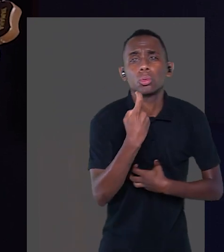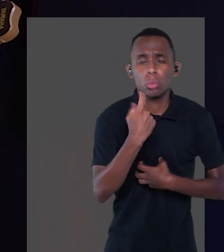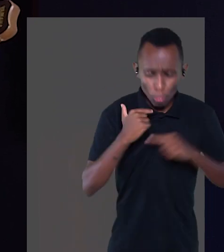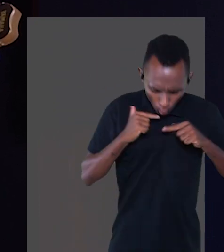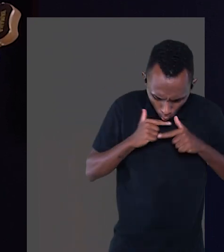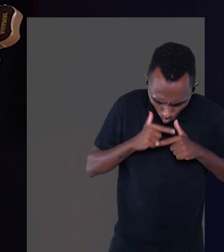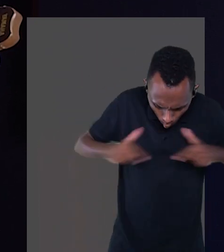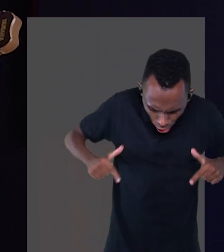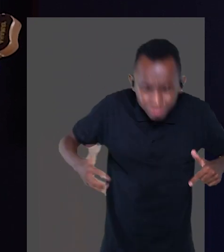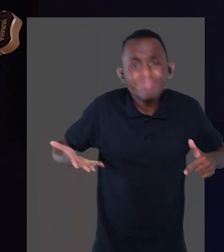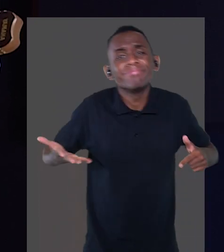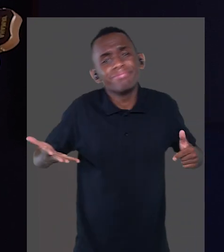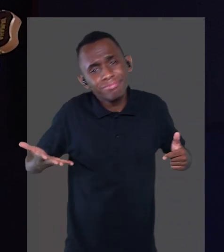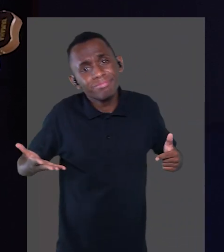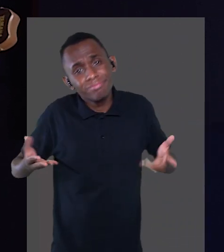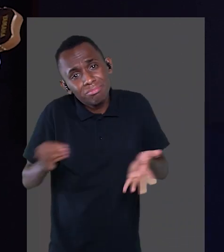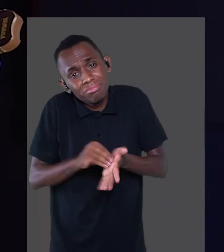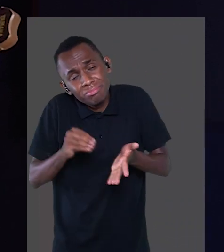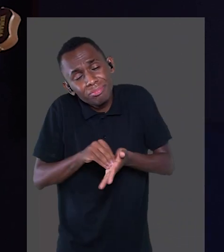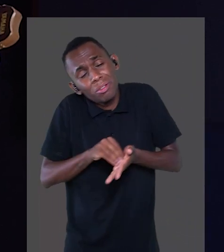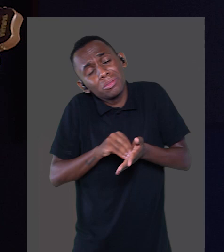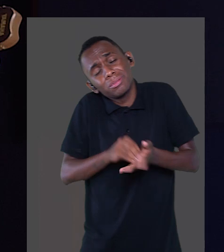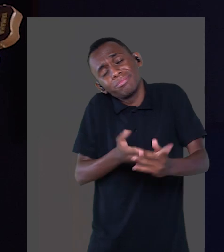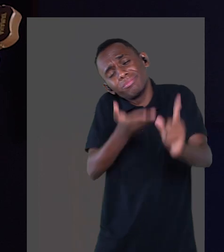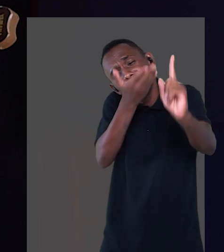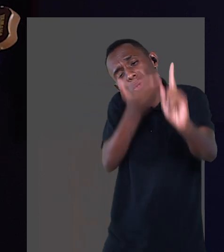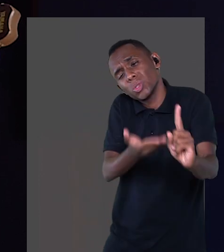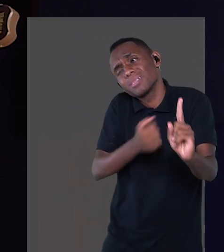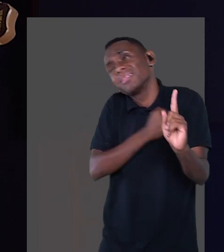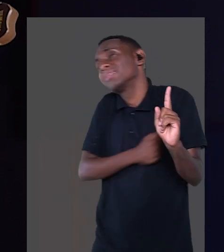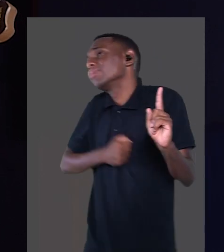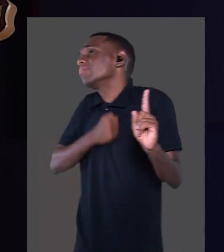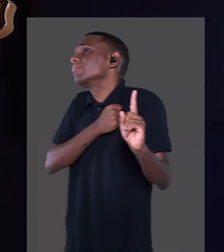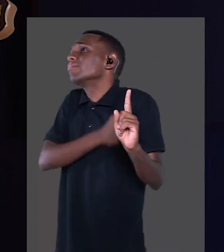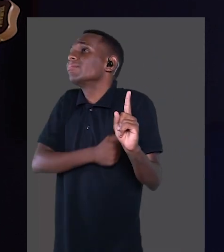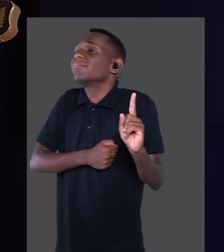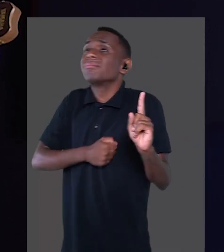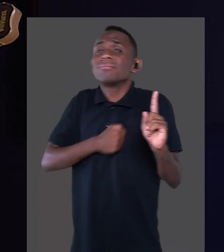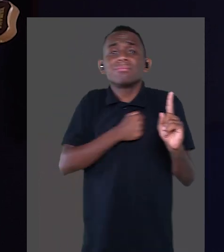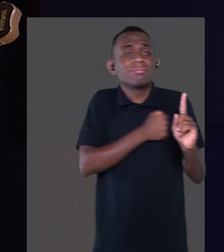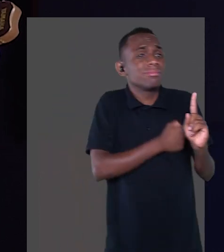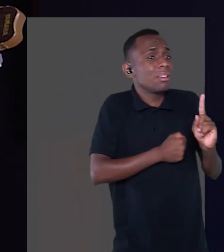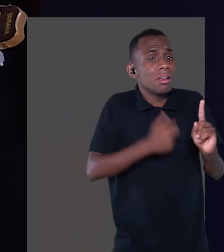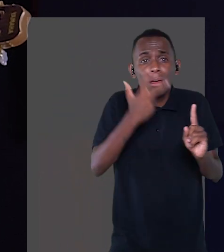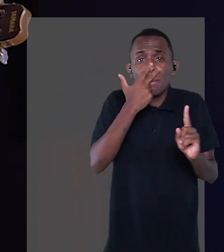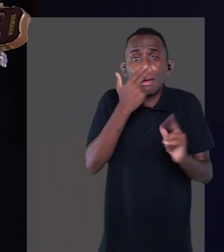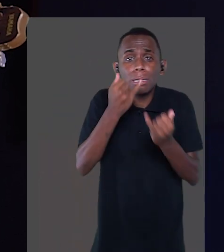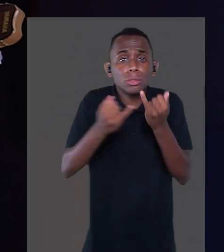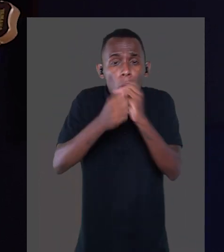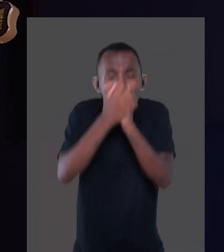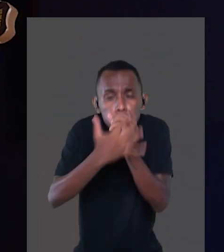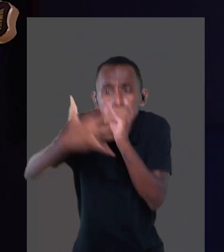de tudo, sem você, como um balão sem